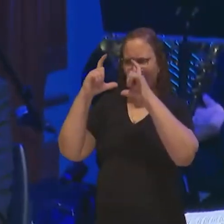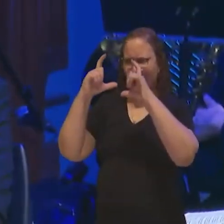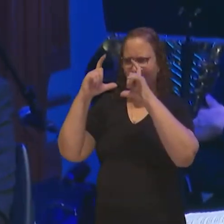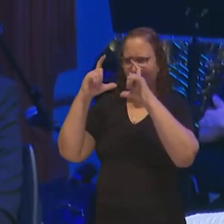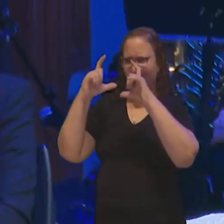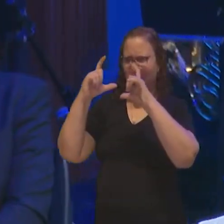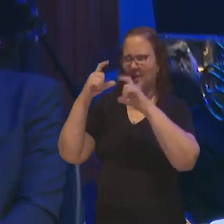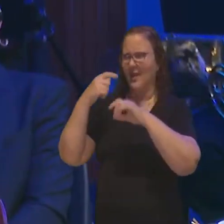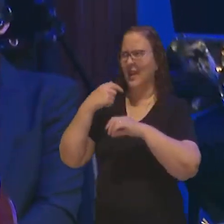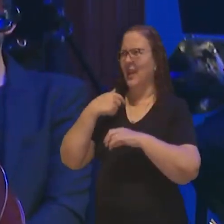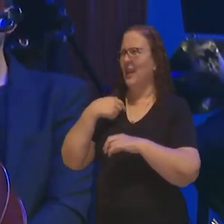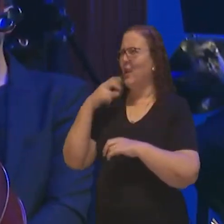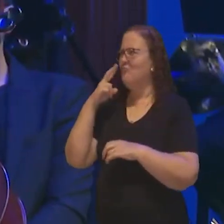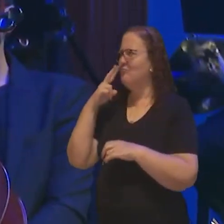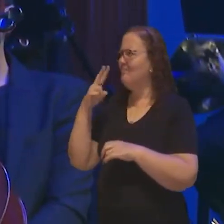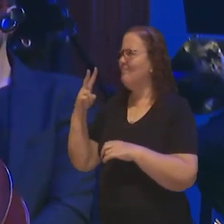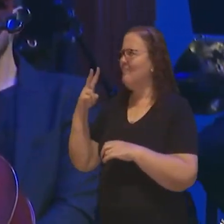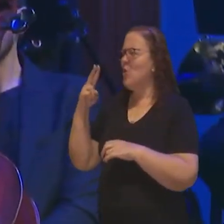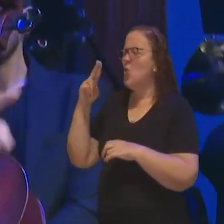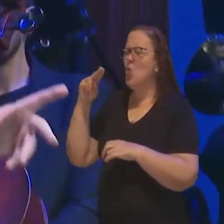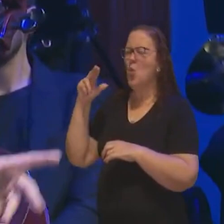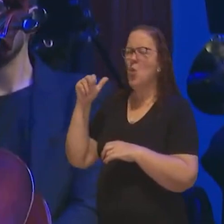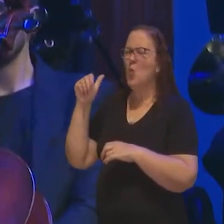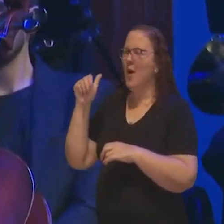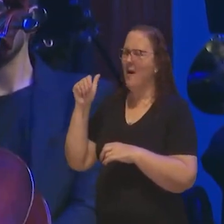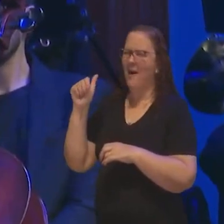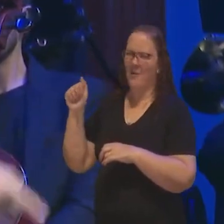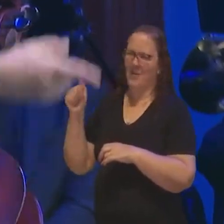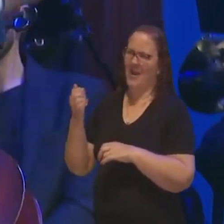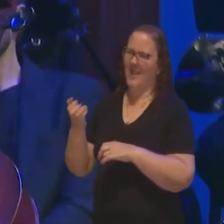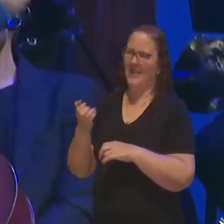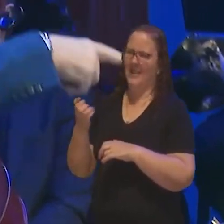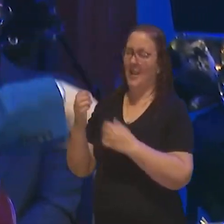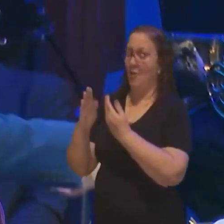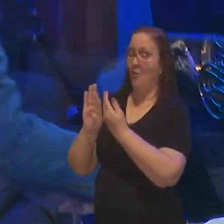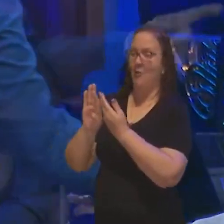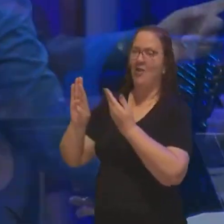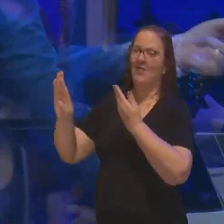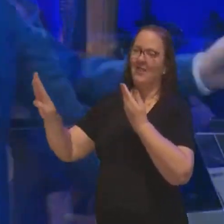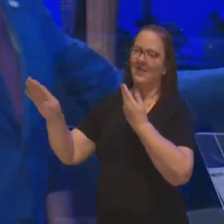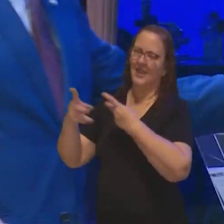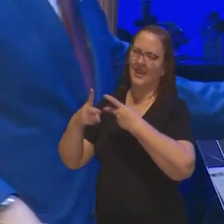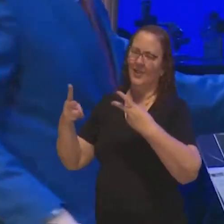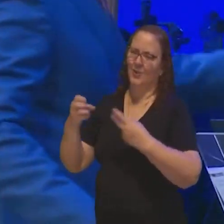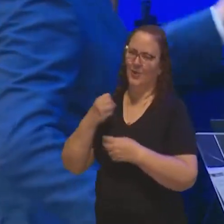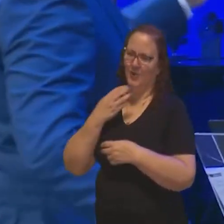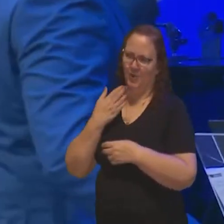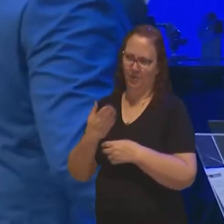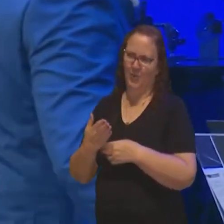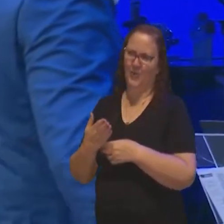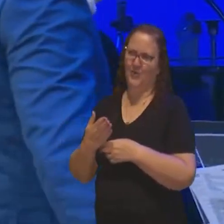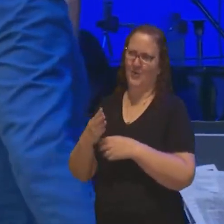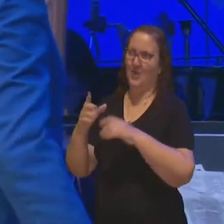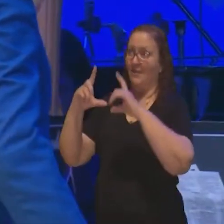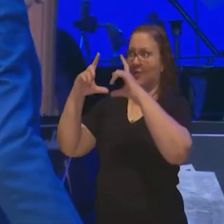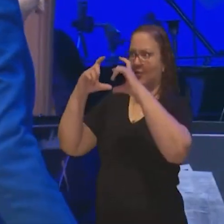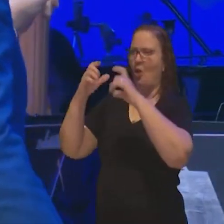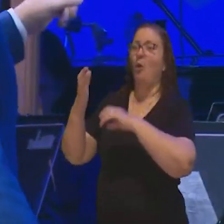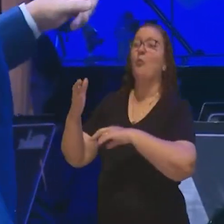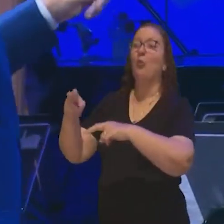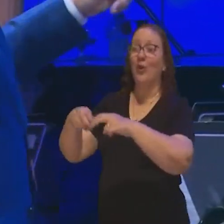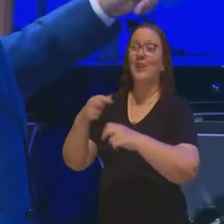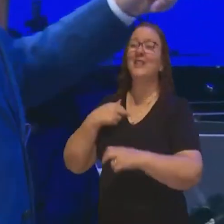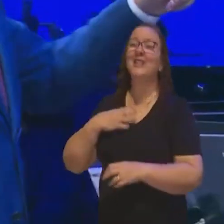promessa, mas eu pensei, eu nunca mais vou ficar longe de fotografia. Eu acho que é por isso, meus irmãos da Memorial, que eu gosto tanto de